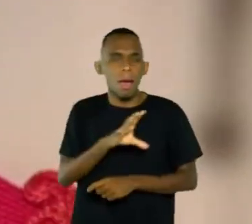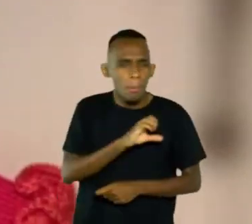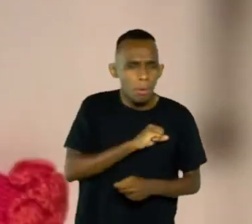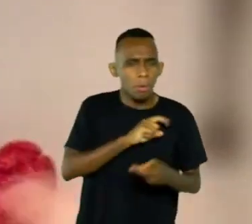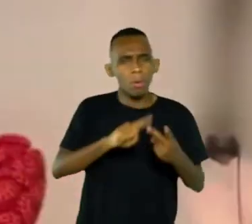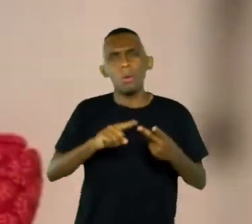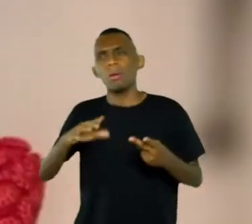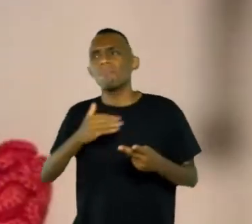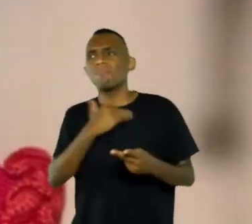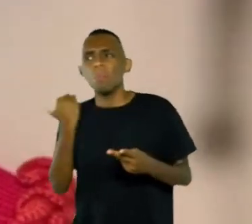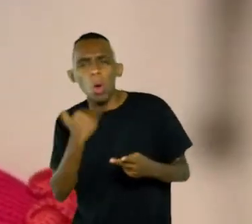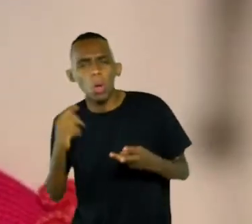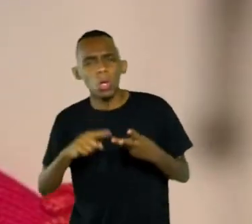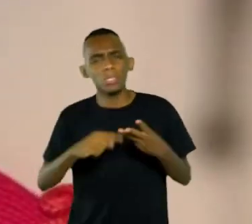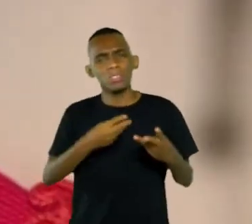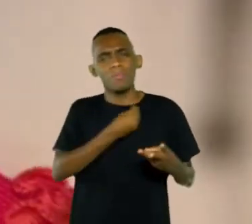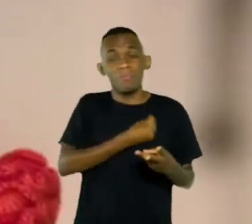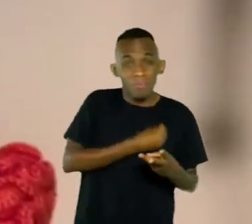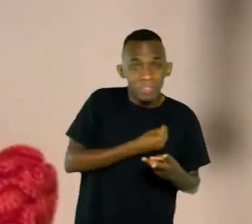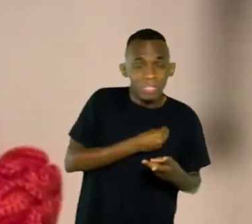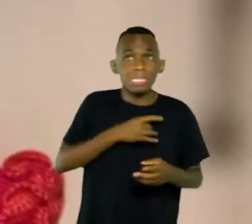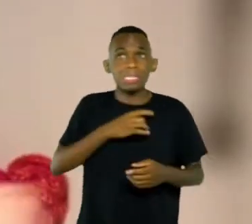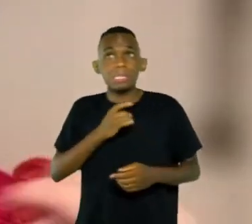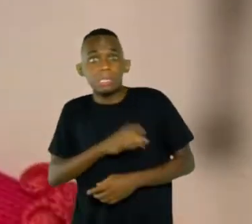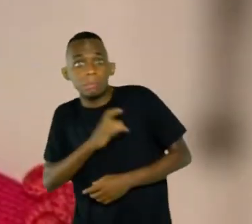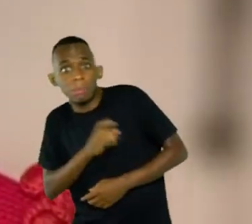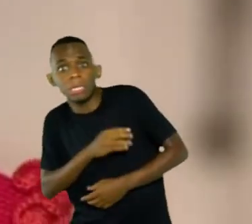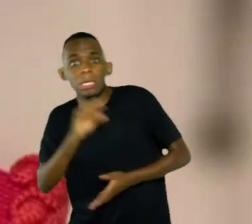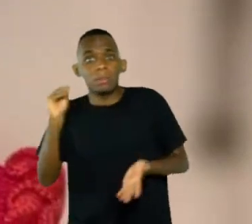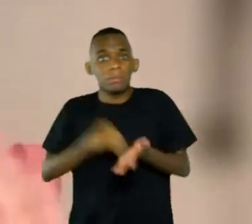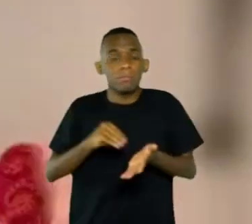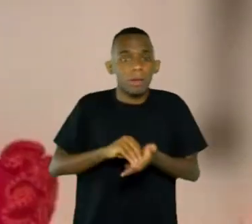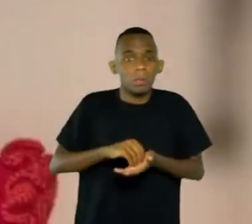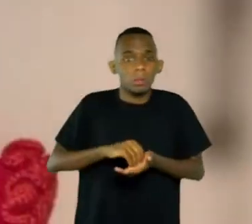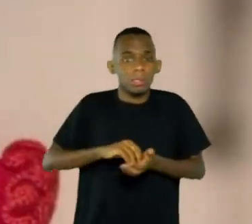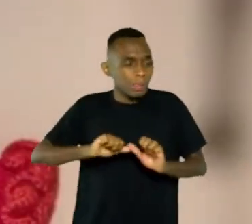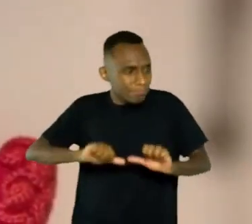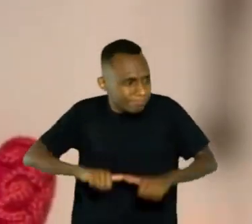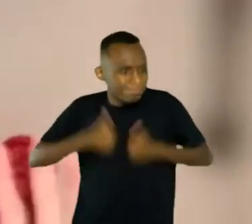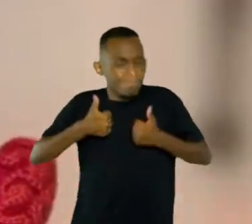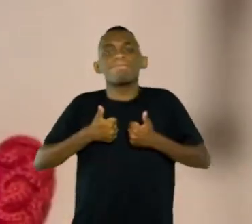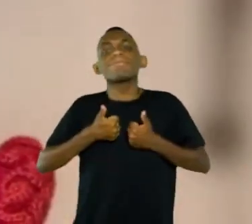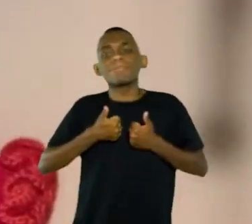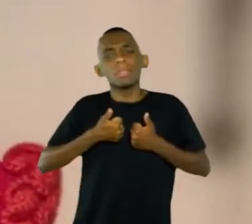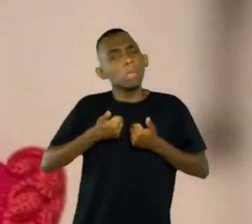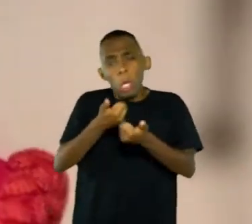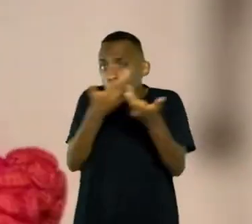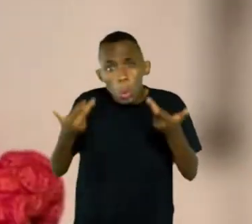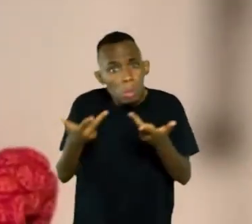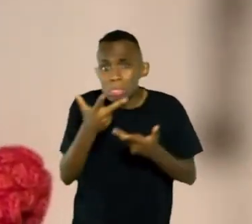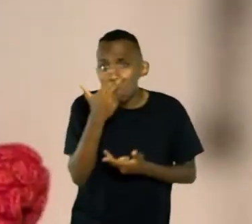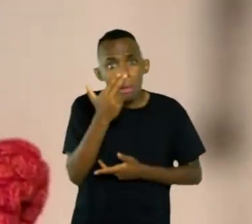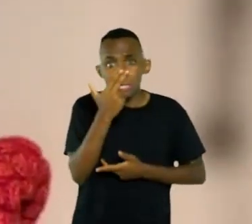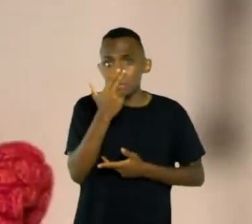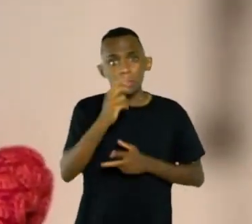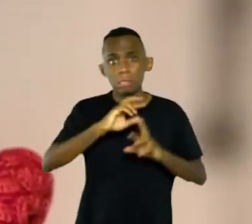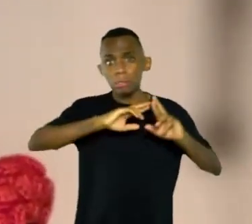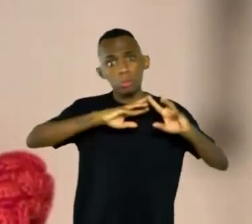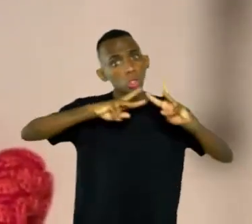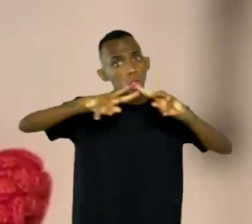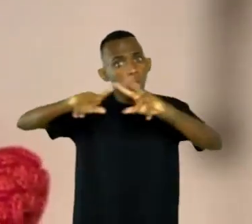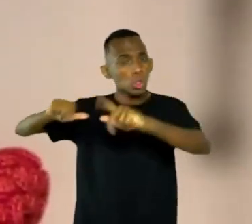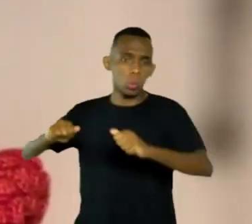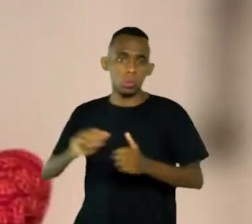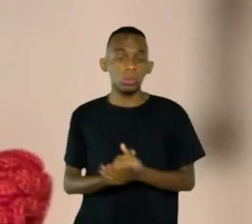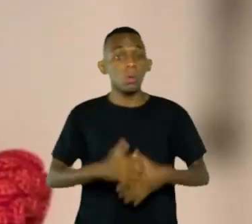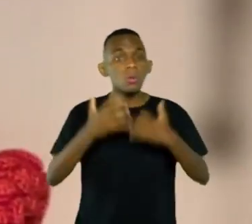de vida, de medo, de falta de autoestima, de rejeição. A gente está falando de coisas muito parecidas sempre, né? Então, eu queria muito